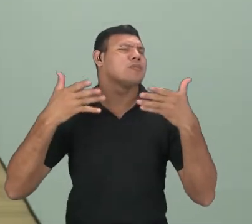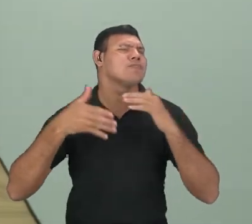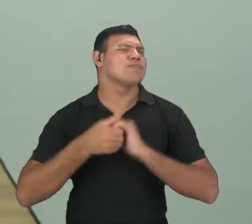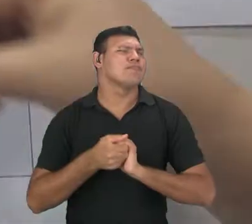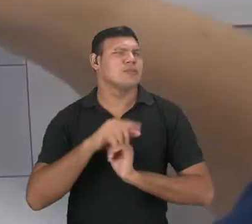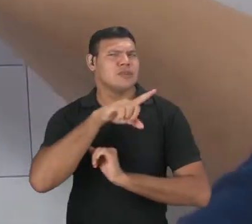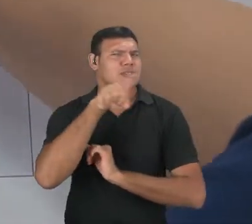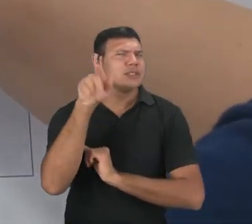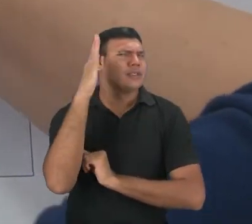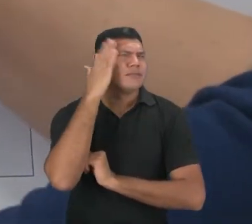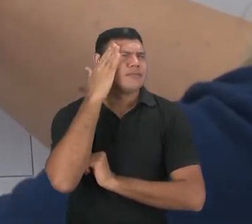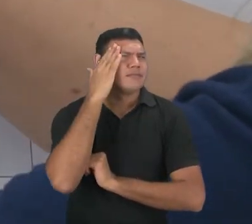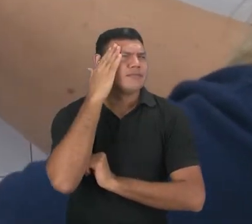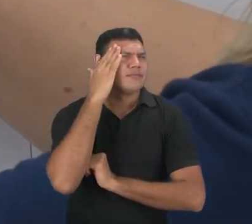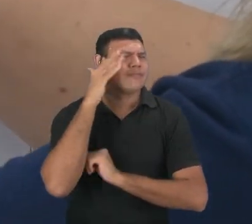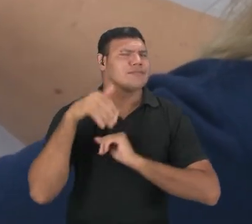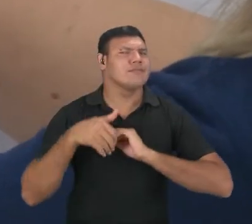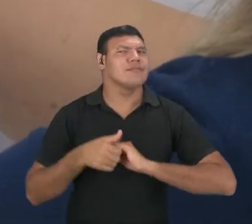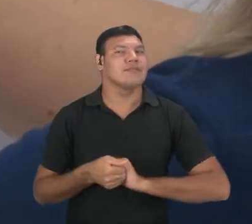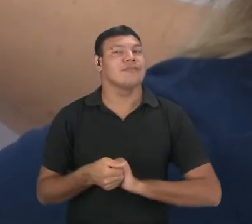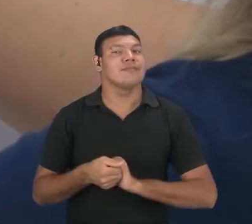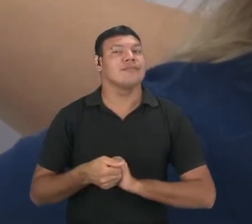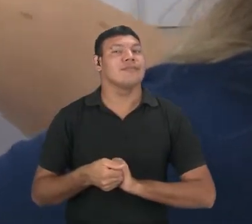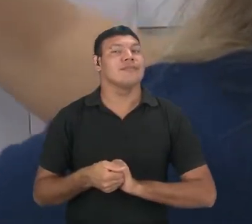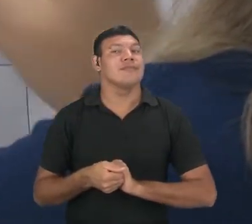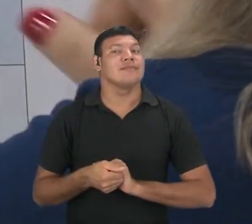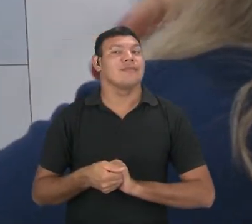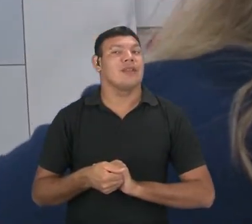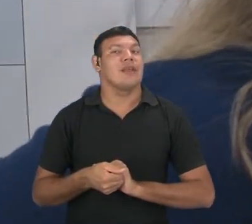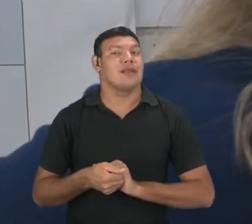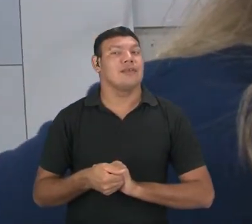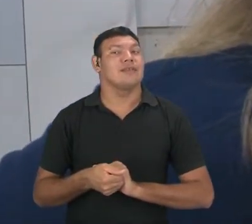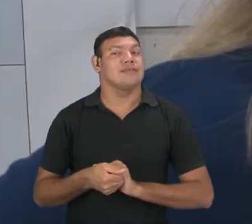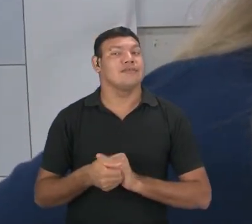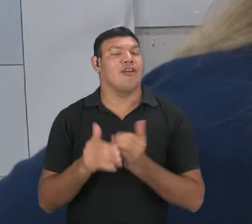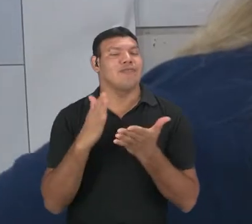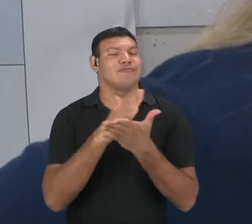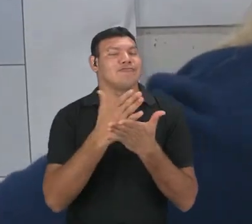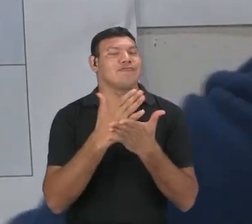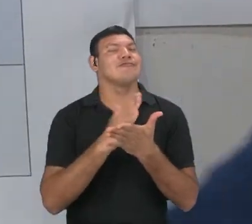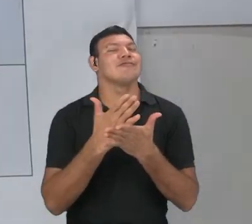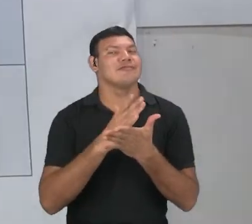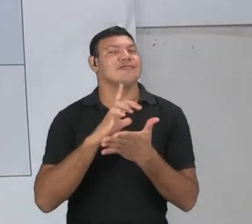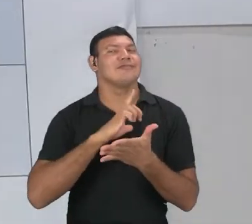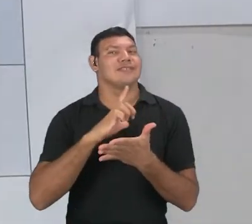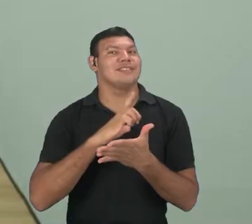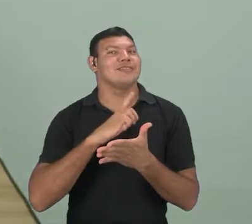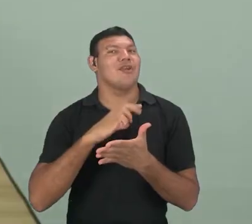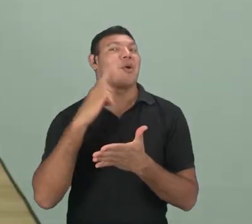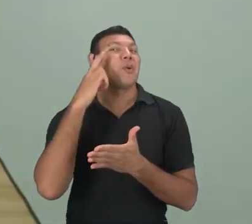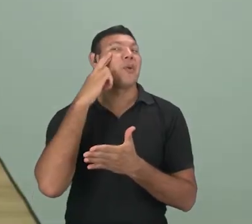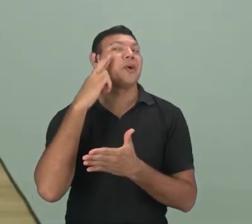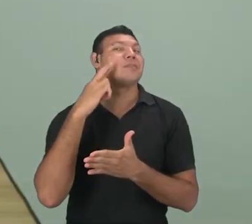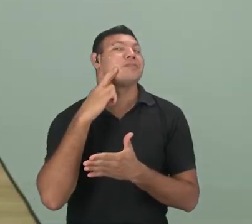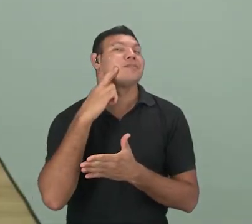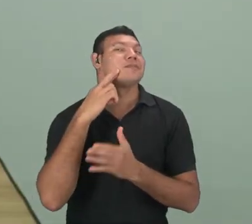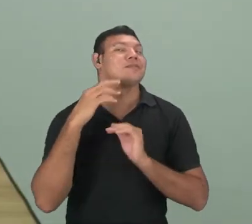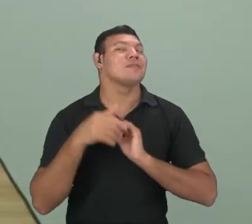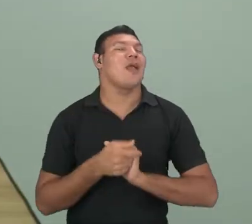Rondônia? Vocês lembram? É nosso, faz fronteira com a gente. Qual é?